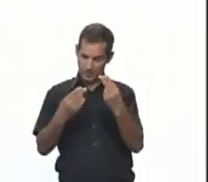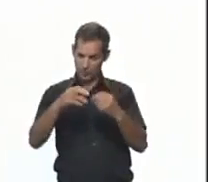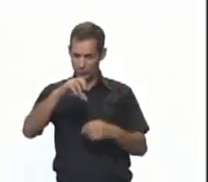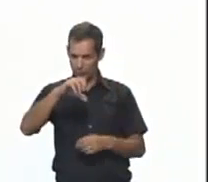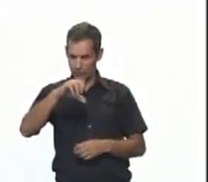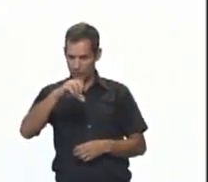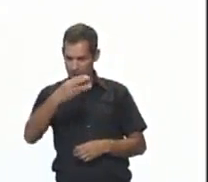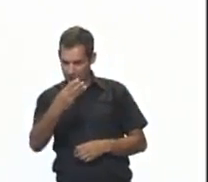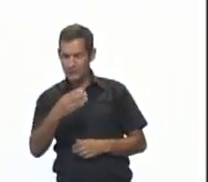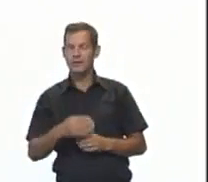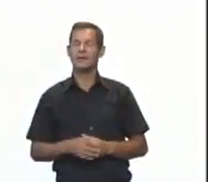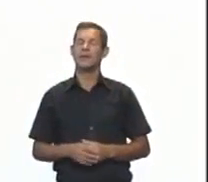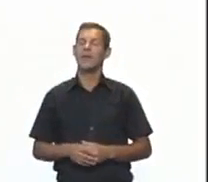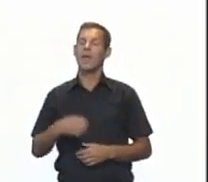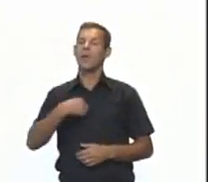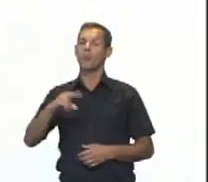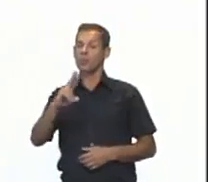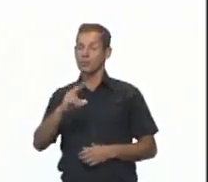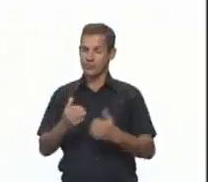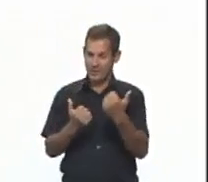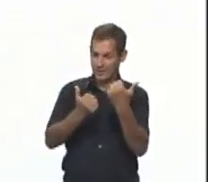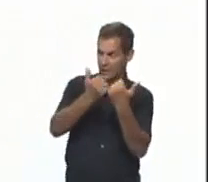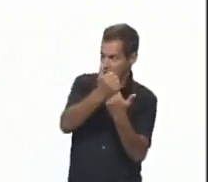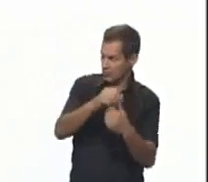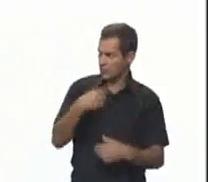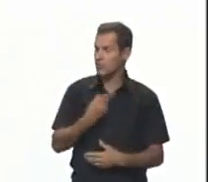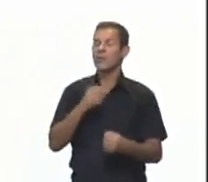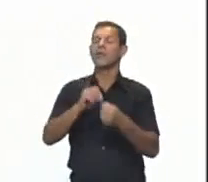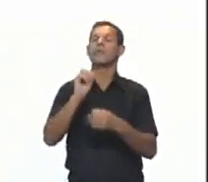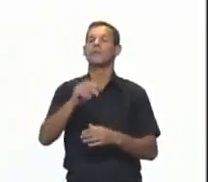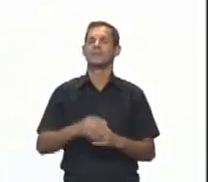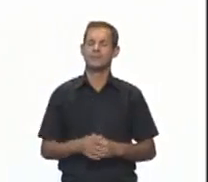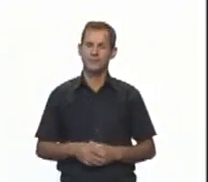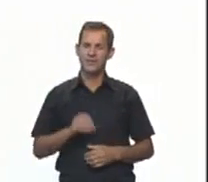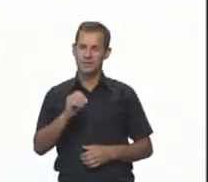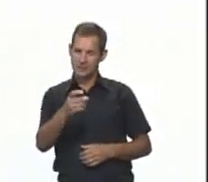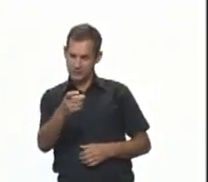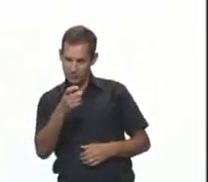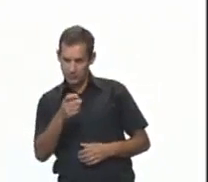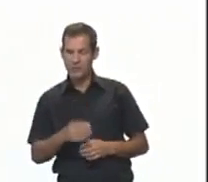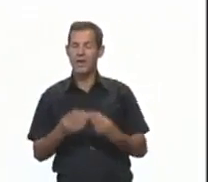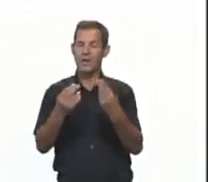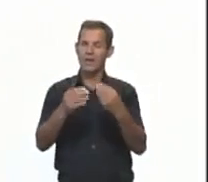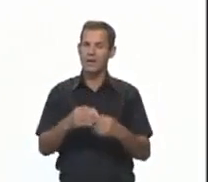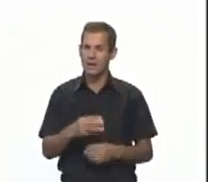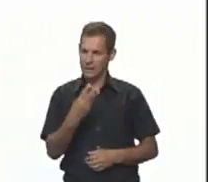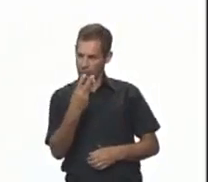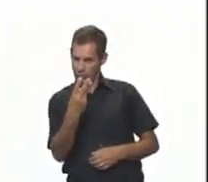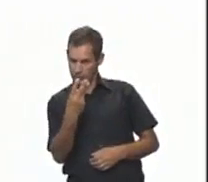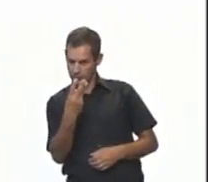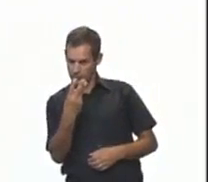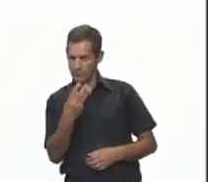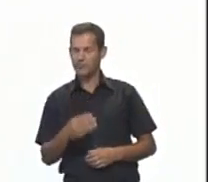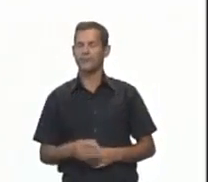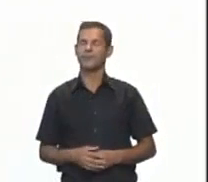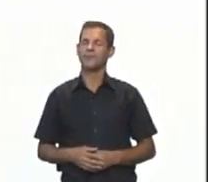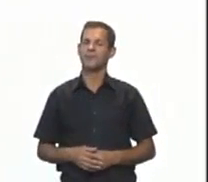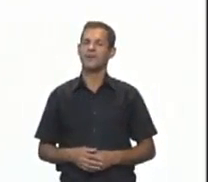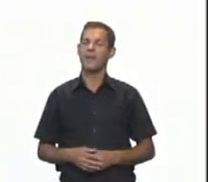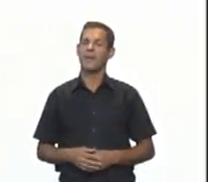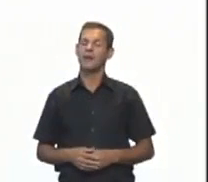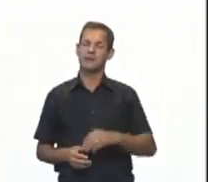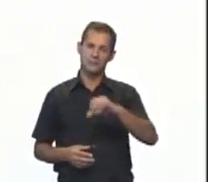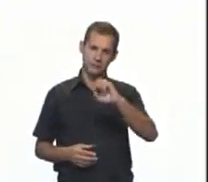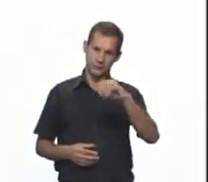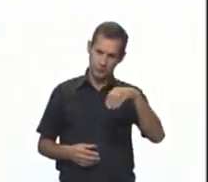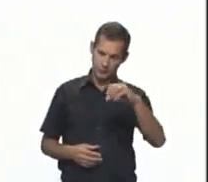a 3. Então, para eu usar a substituição, a gente ia fazer o quê? Que o x é igual a 3